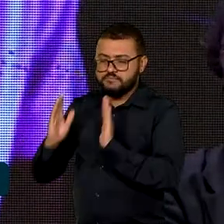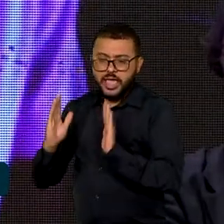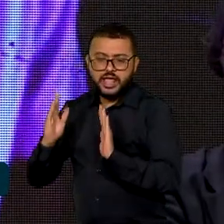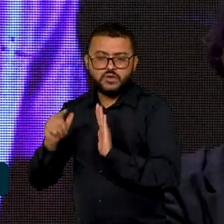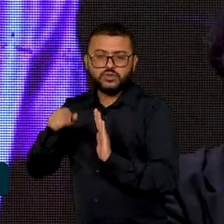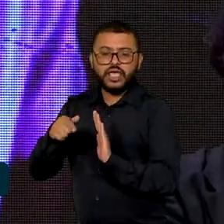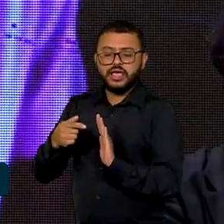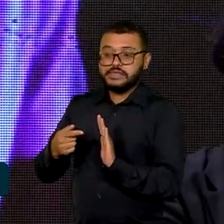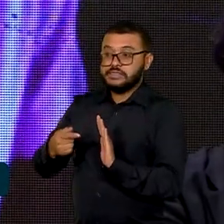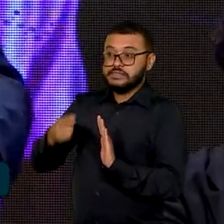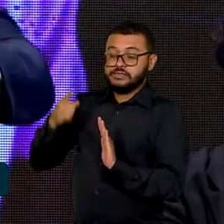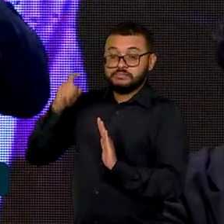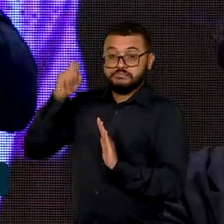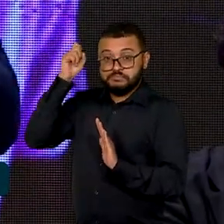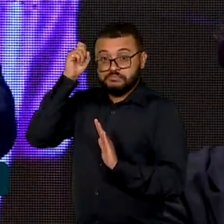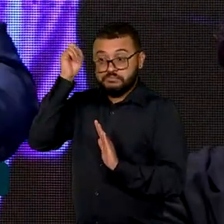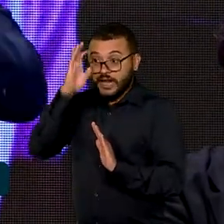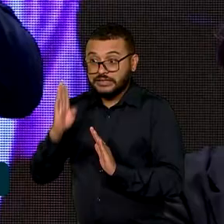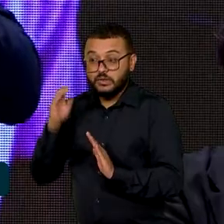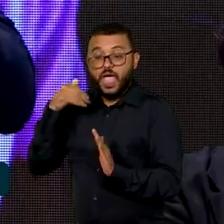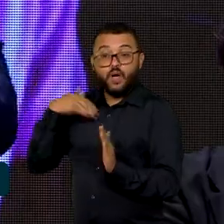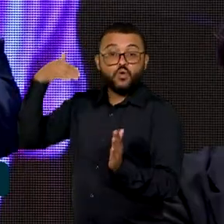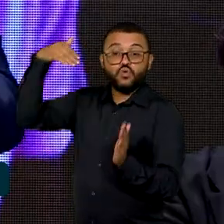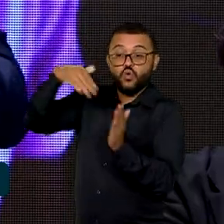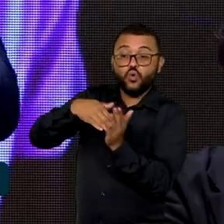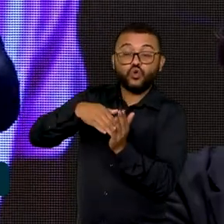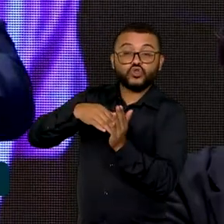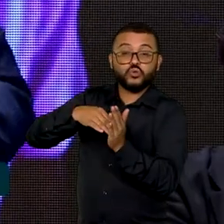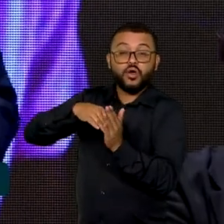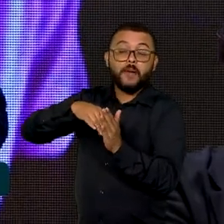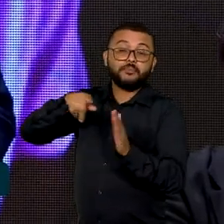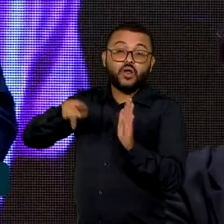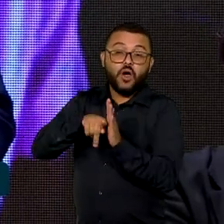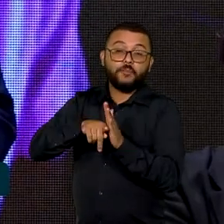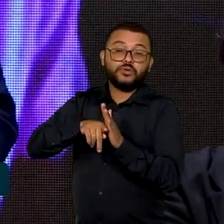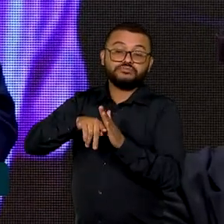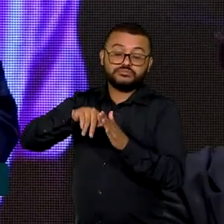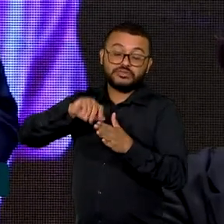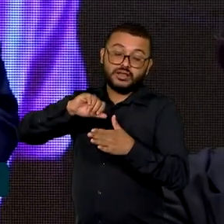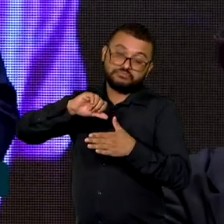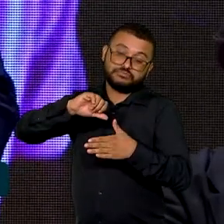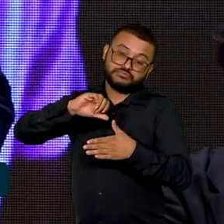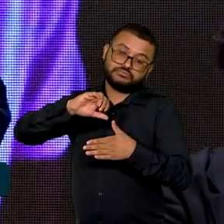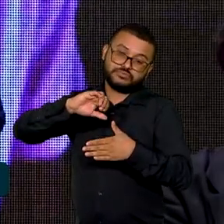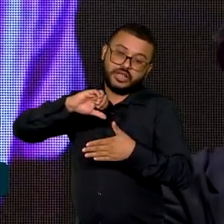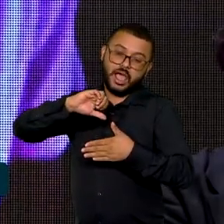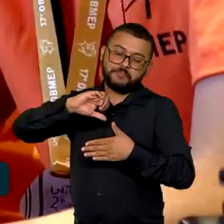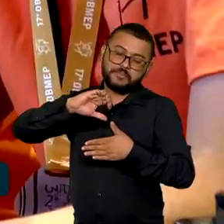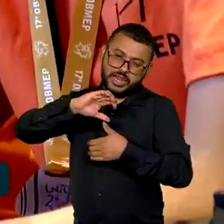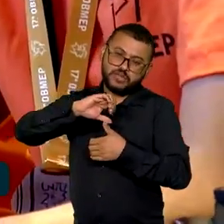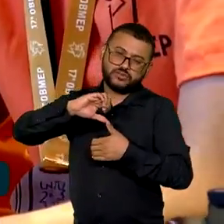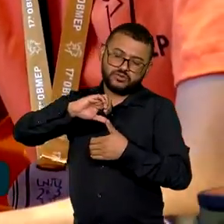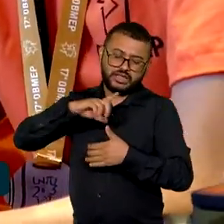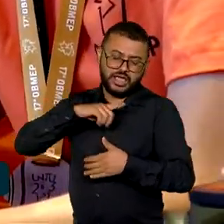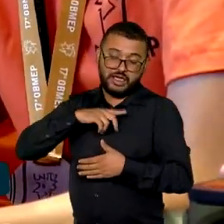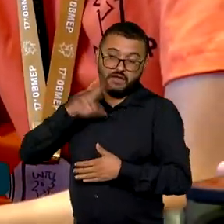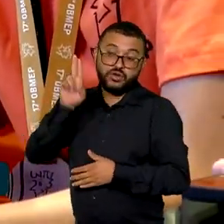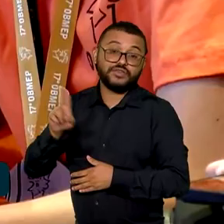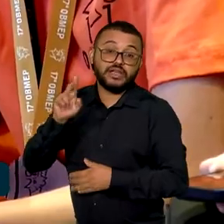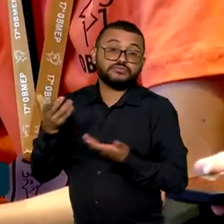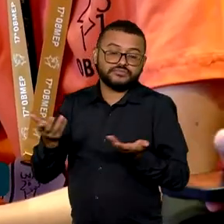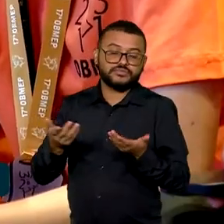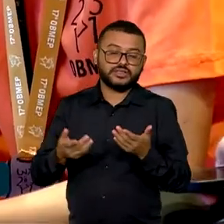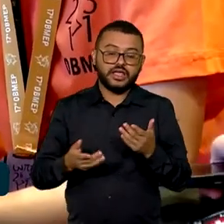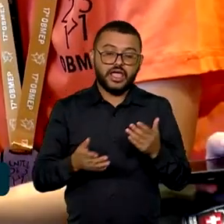custou a este país ser o último país da América do Sul a ter uma faculdade, uma universidade? A primeira turma do curso